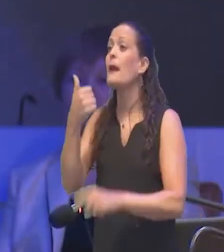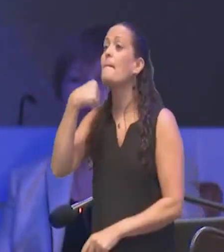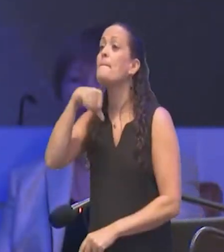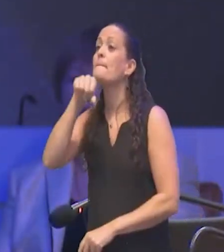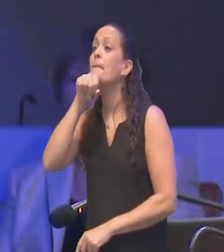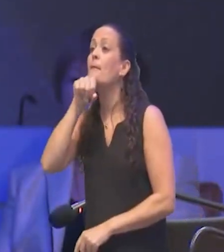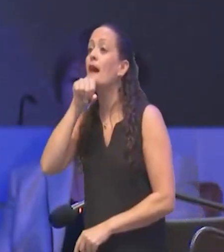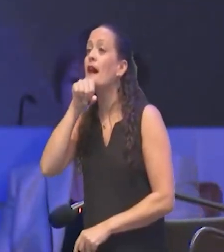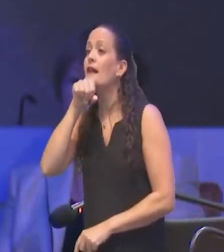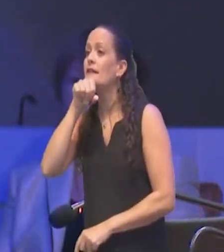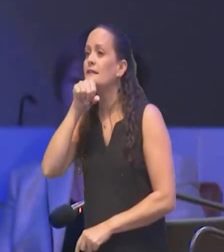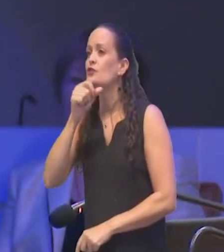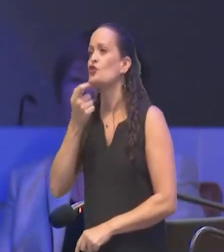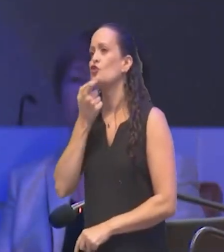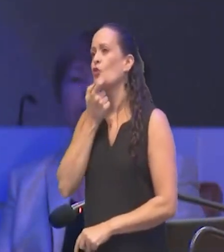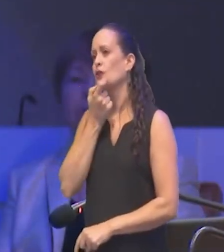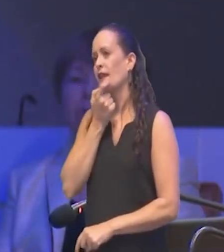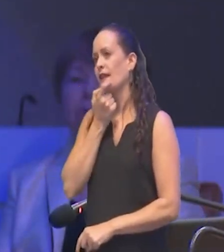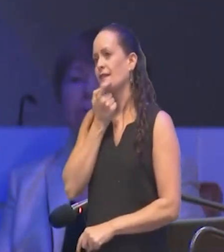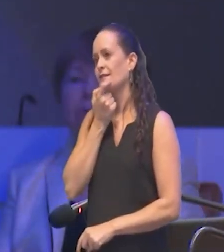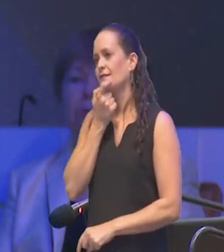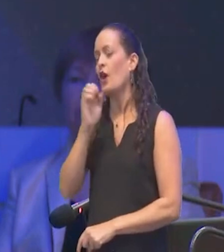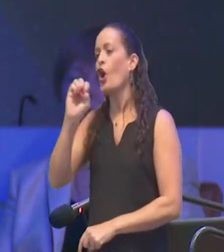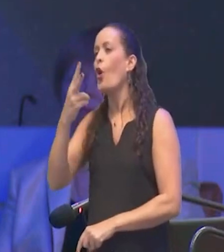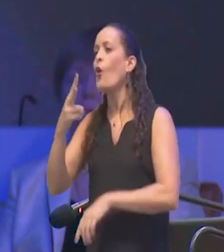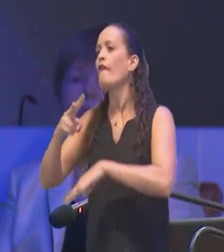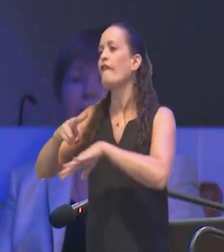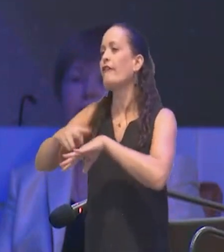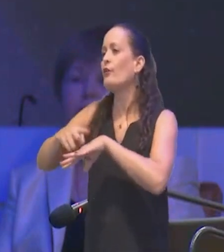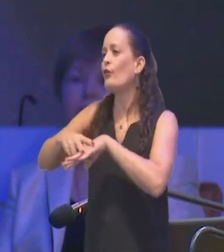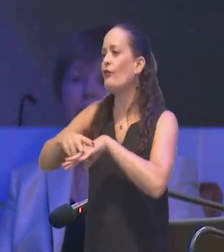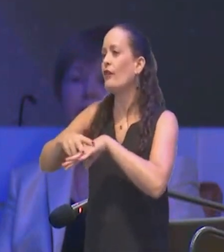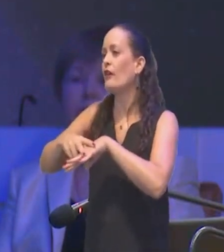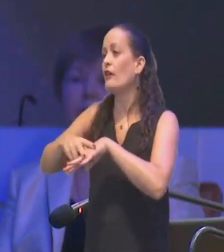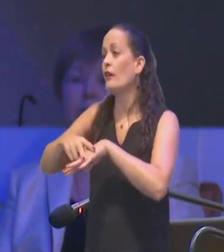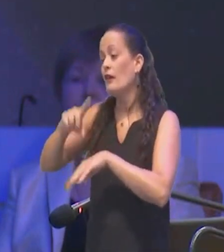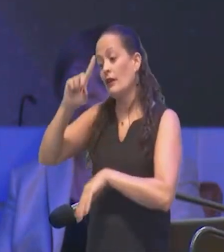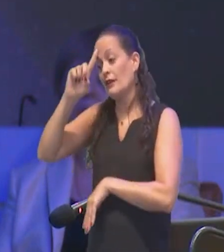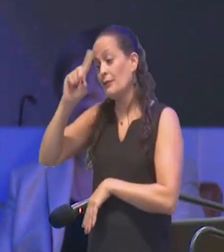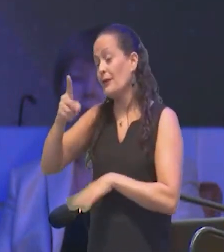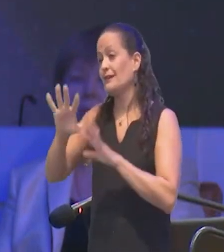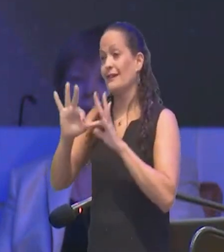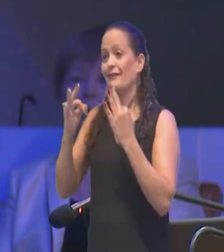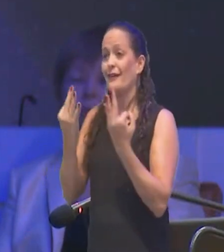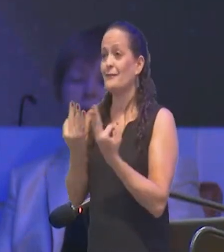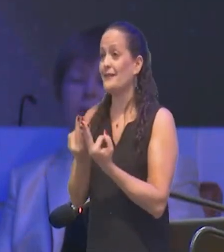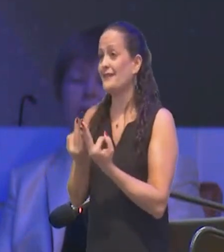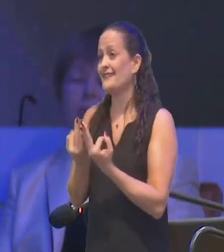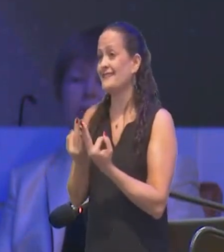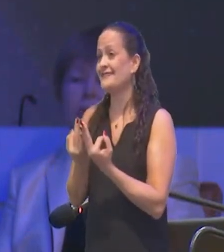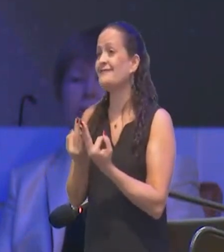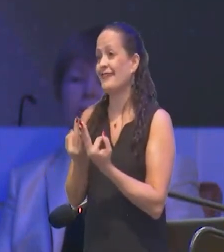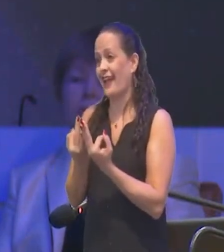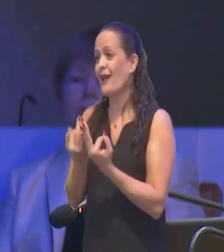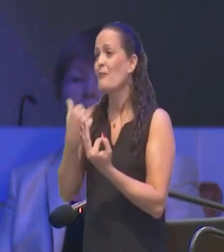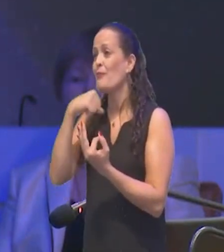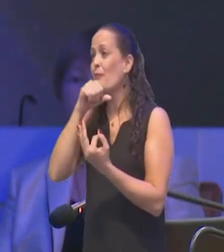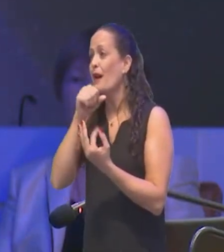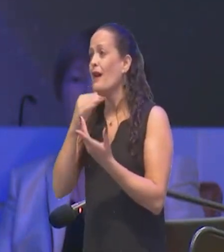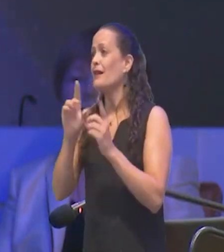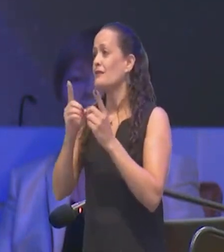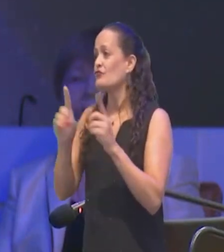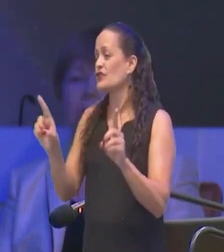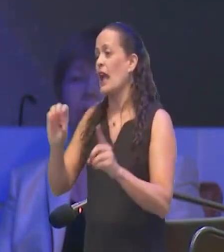solteiras, mães viúvas ou separadas que comandam a família. Não é diferente com pais que muitas vezes estão à frente de